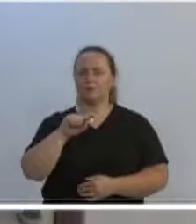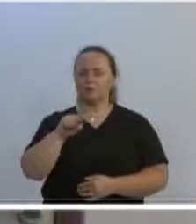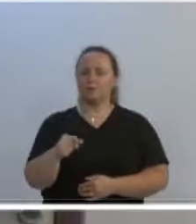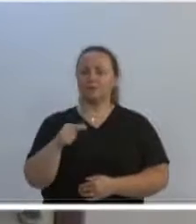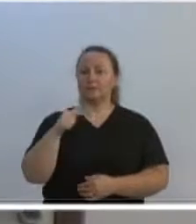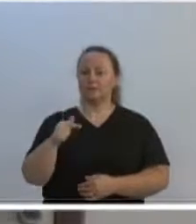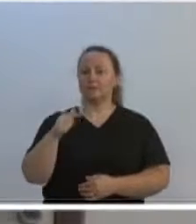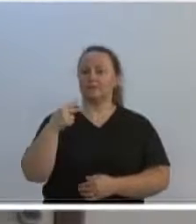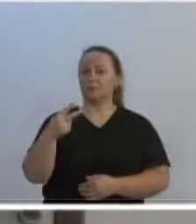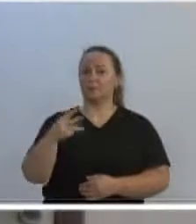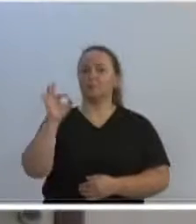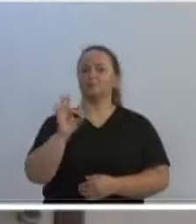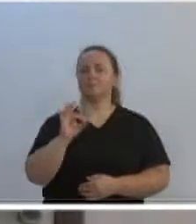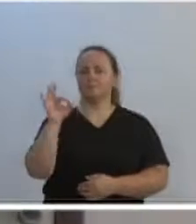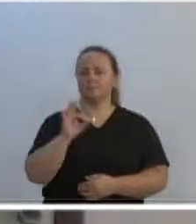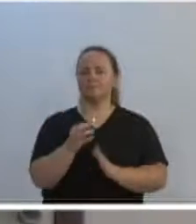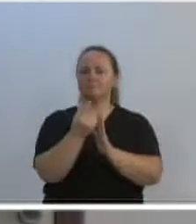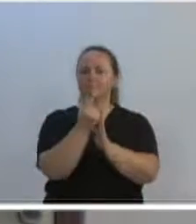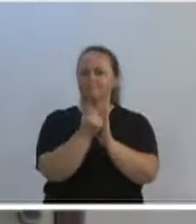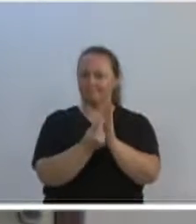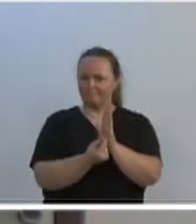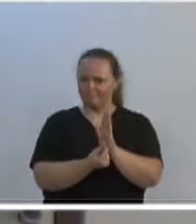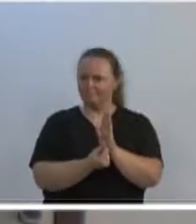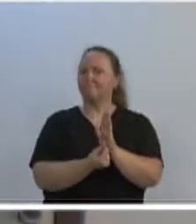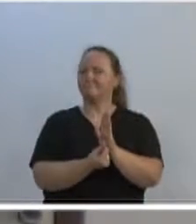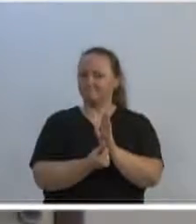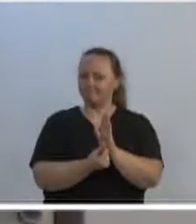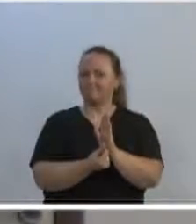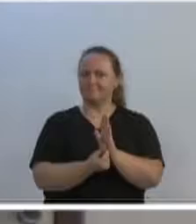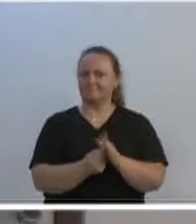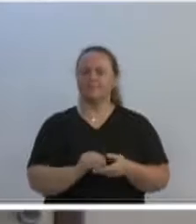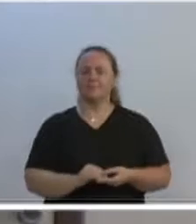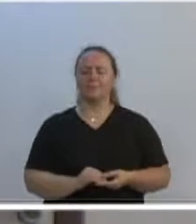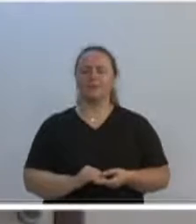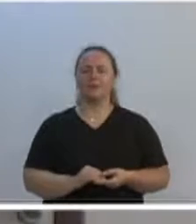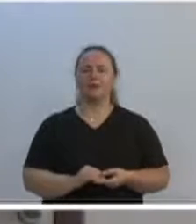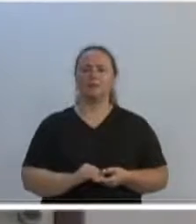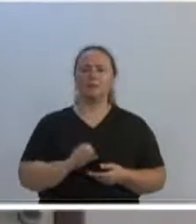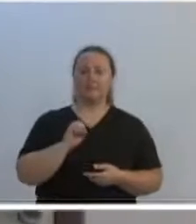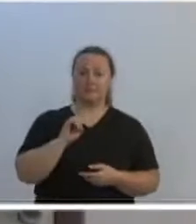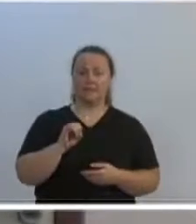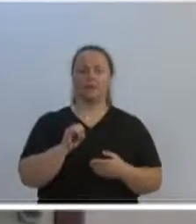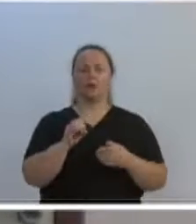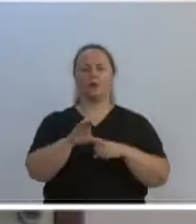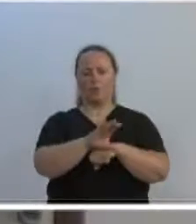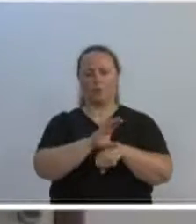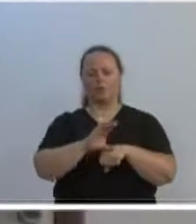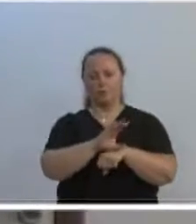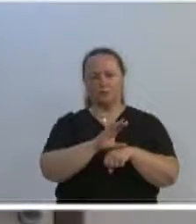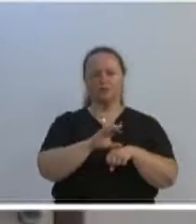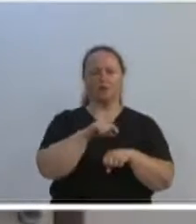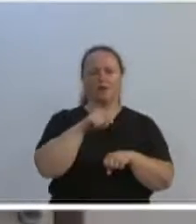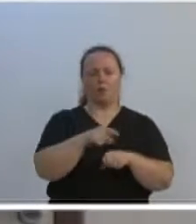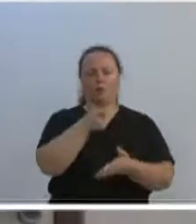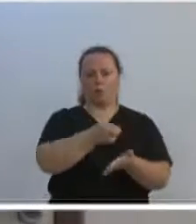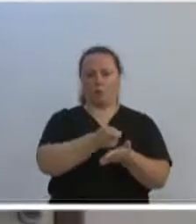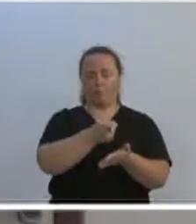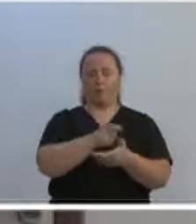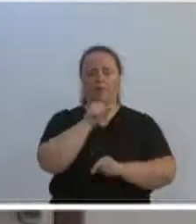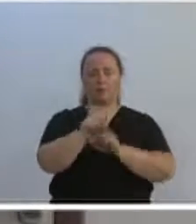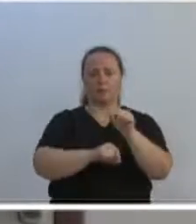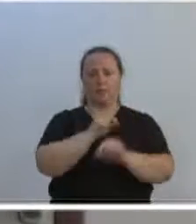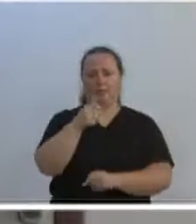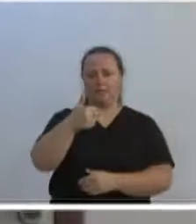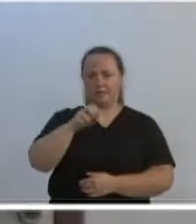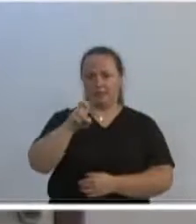28,72% do orçamento do município. Então, daquele dever constitucional que prega